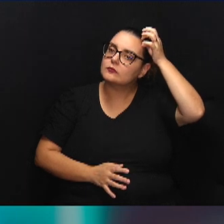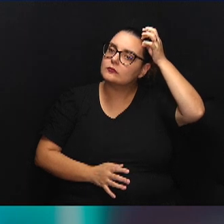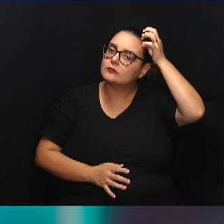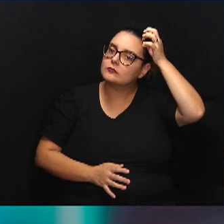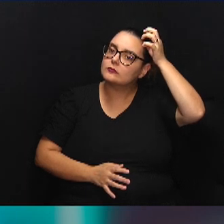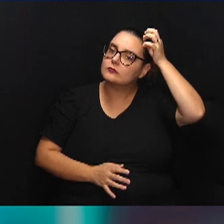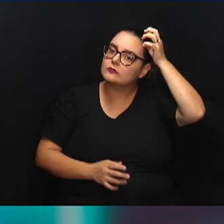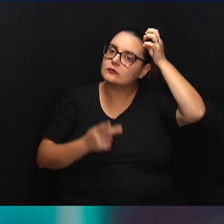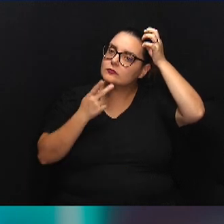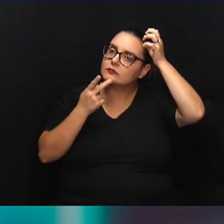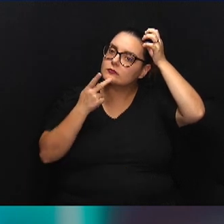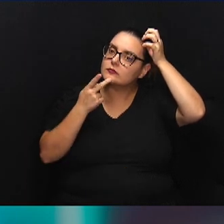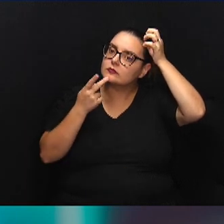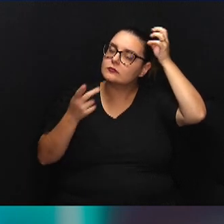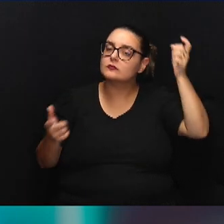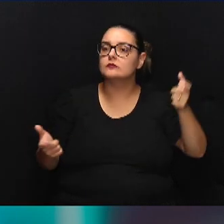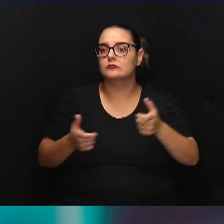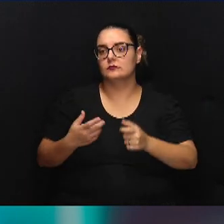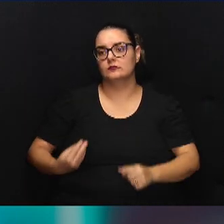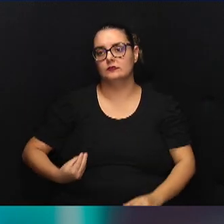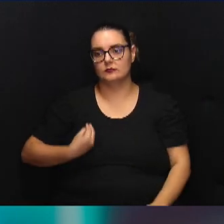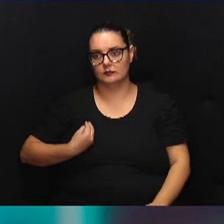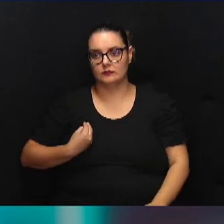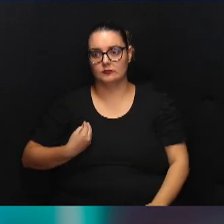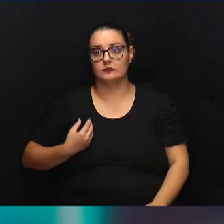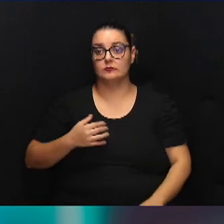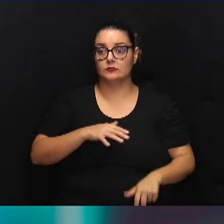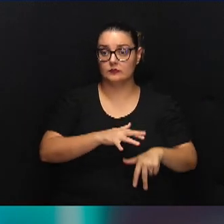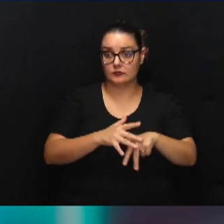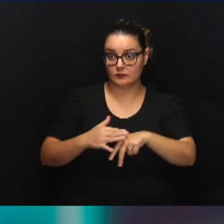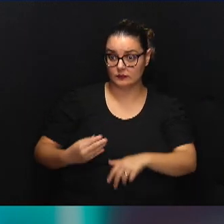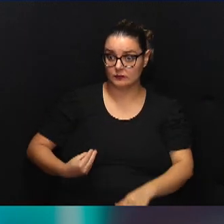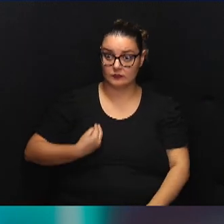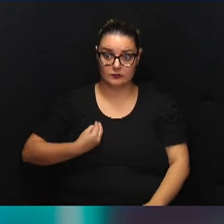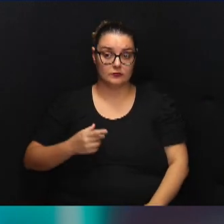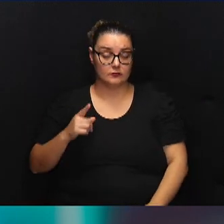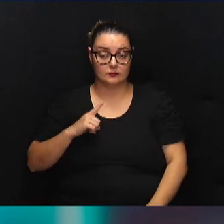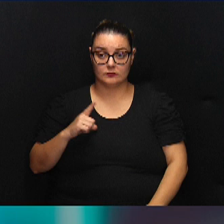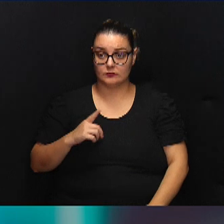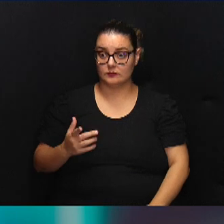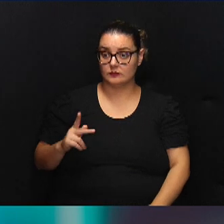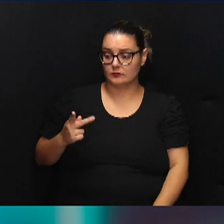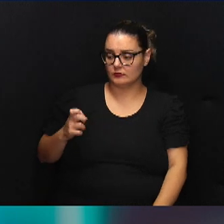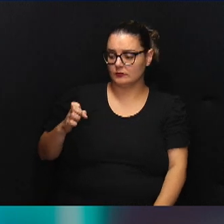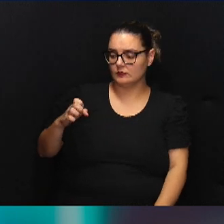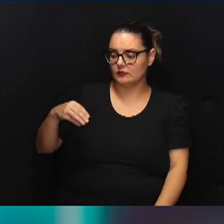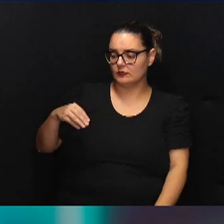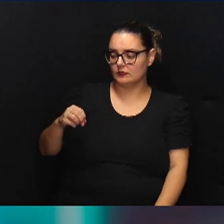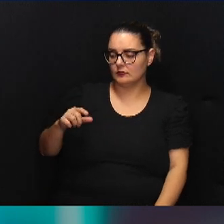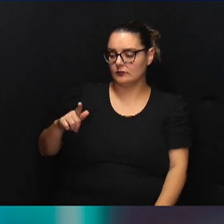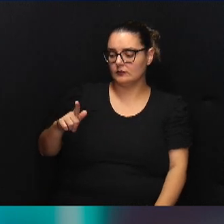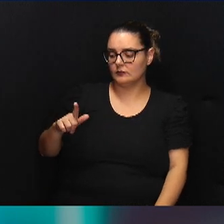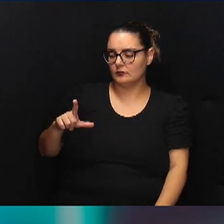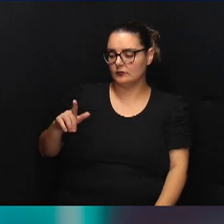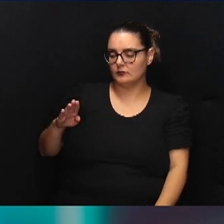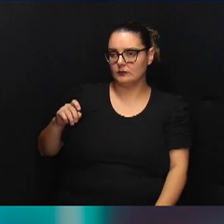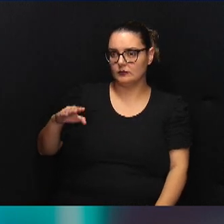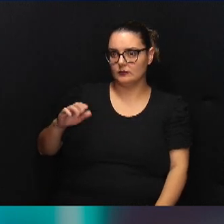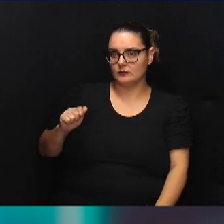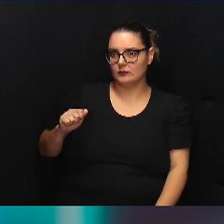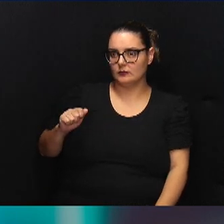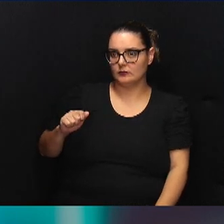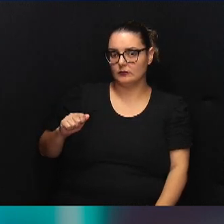vida. Muitas vezes os pacientes que sobrevivem, né, vão ter hemoglobina glicada de 10%, 11%.